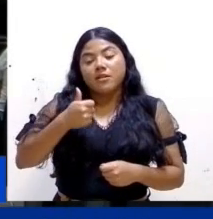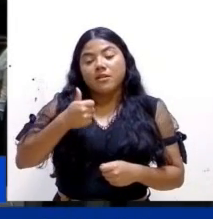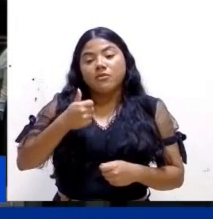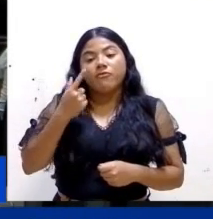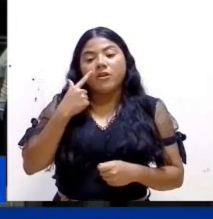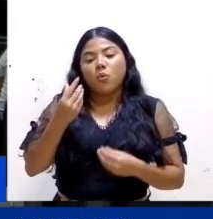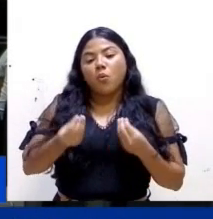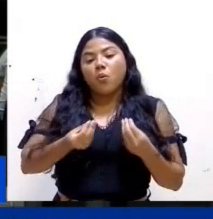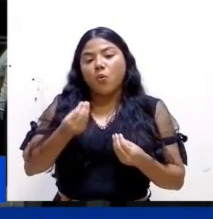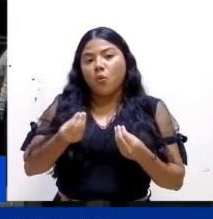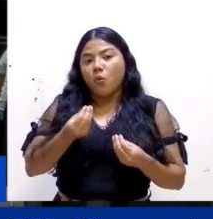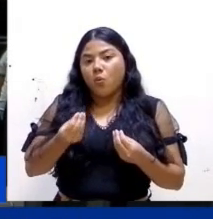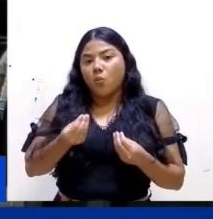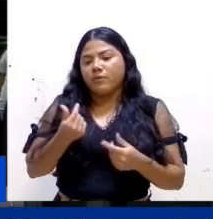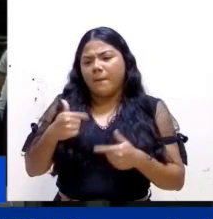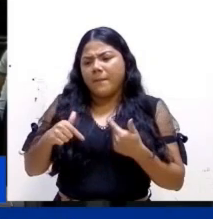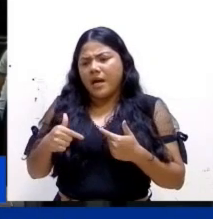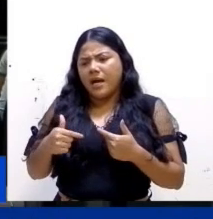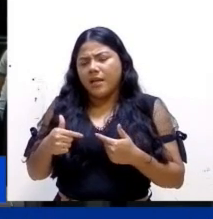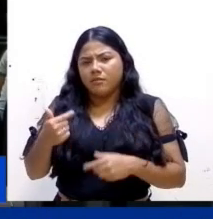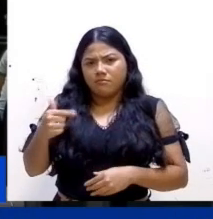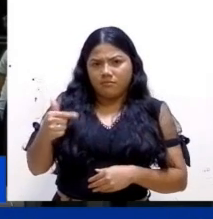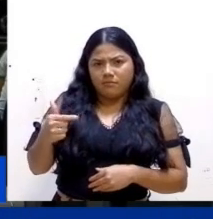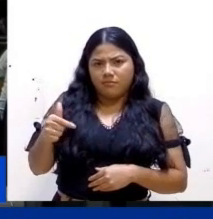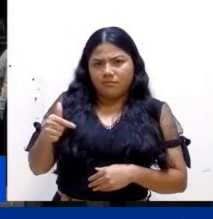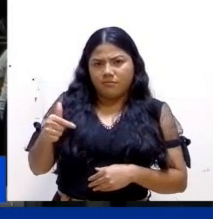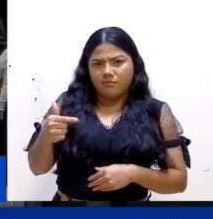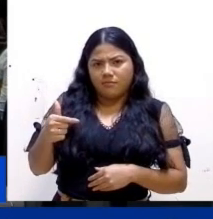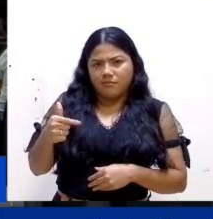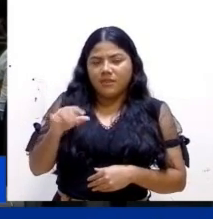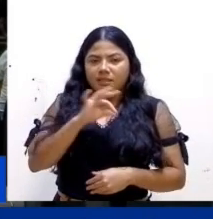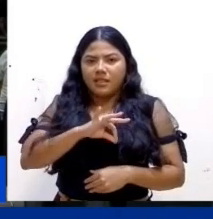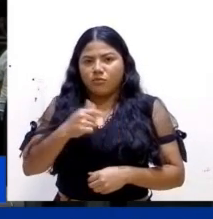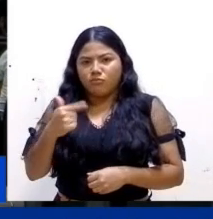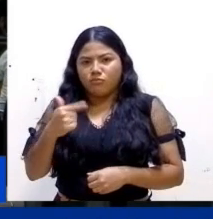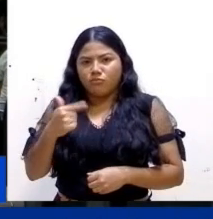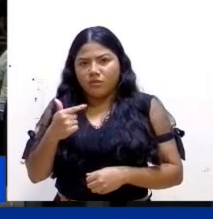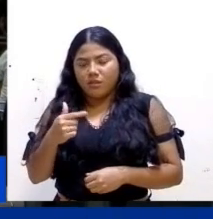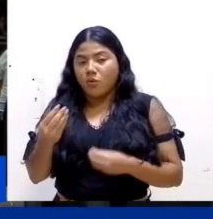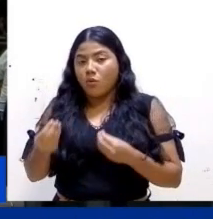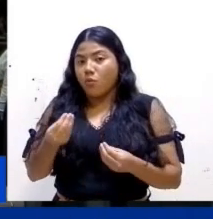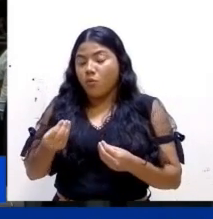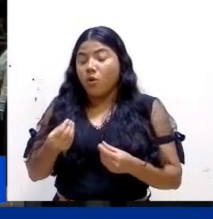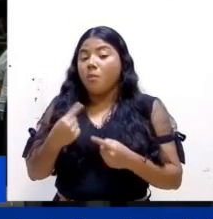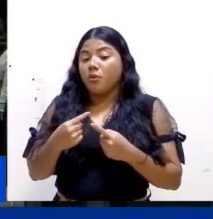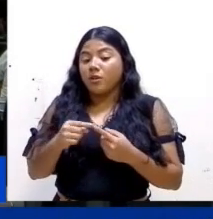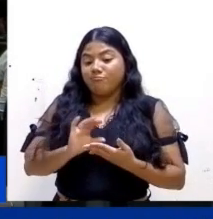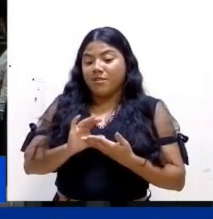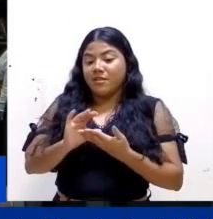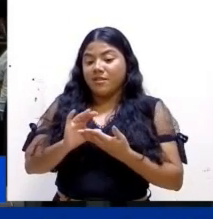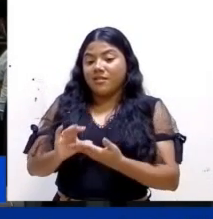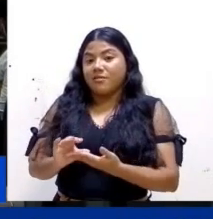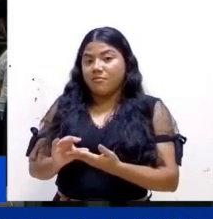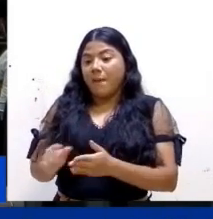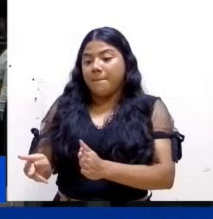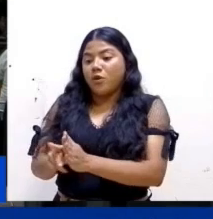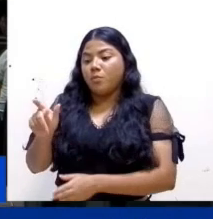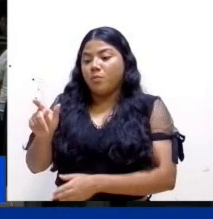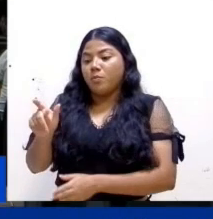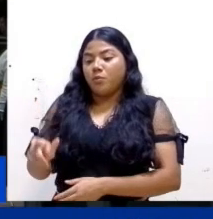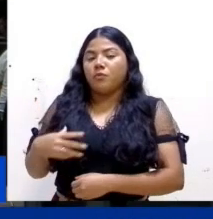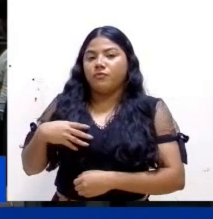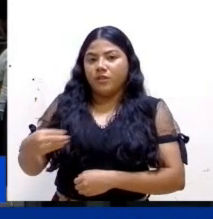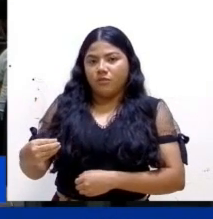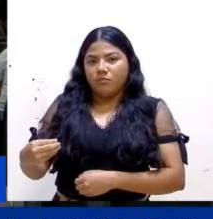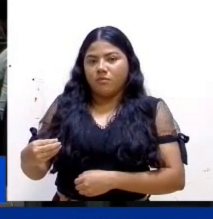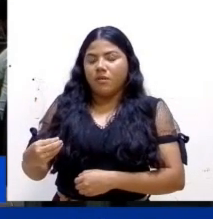você receba, tá? E os filhos têm direito. A pensão é para os filhos. Tem também a pensão do